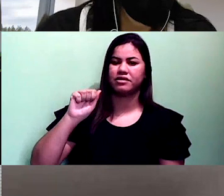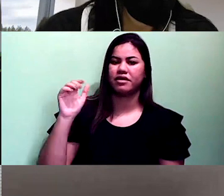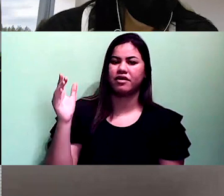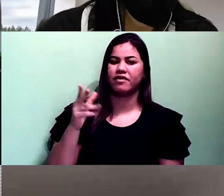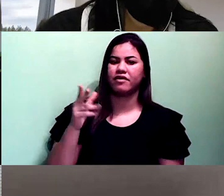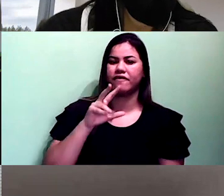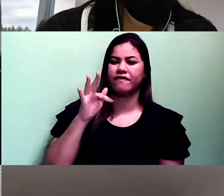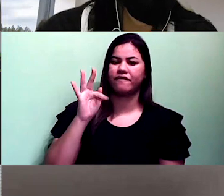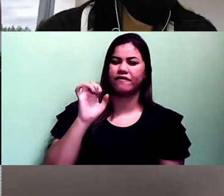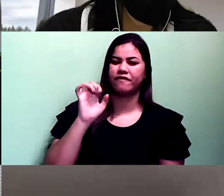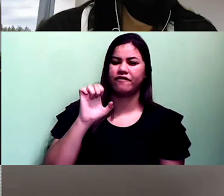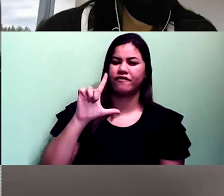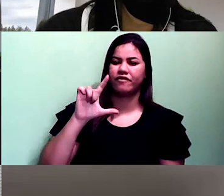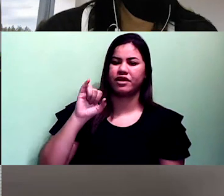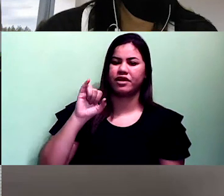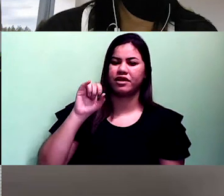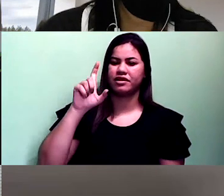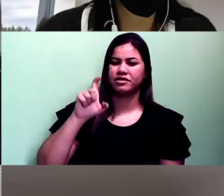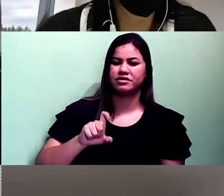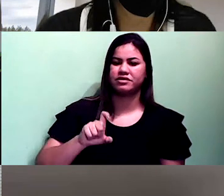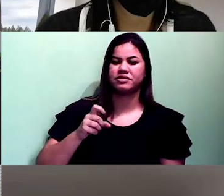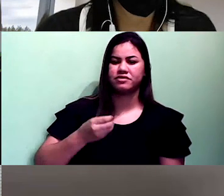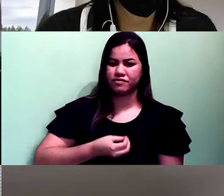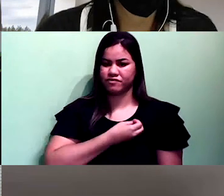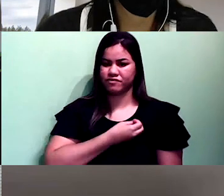Vinícius está.